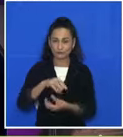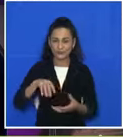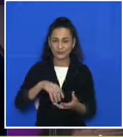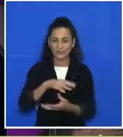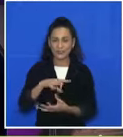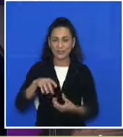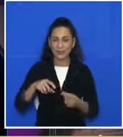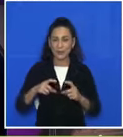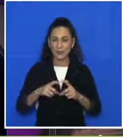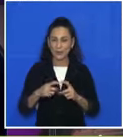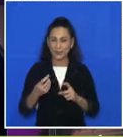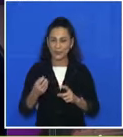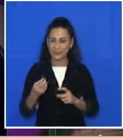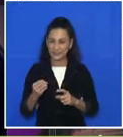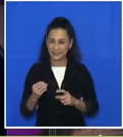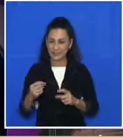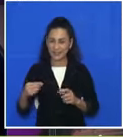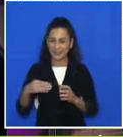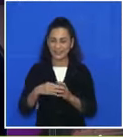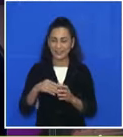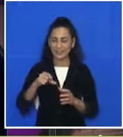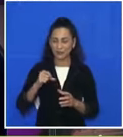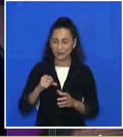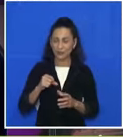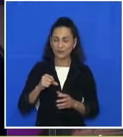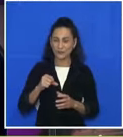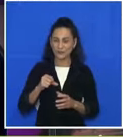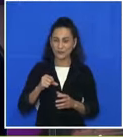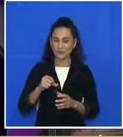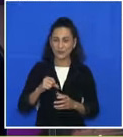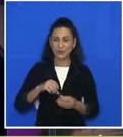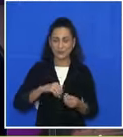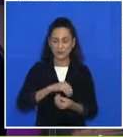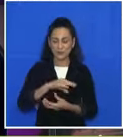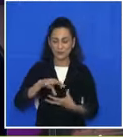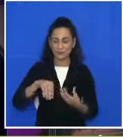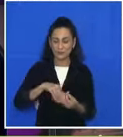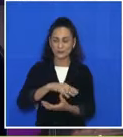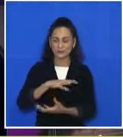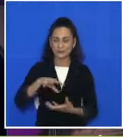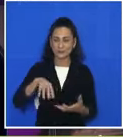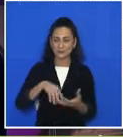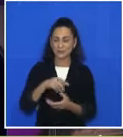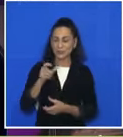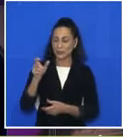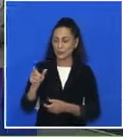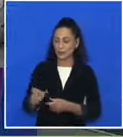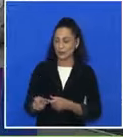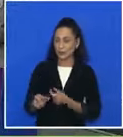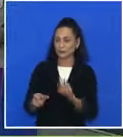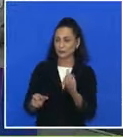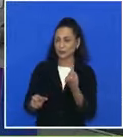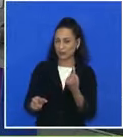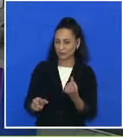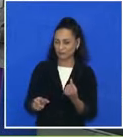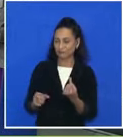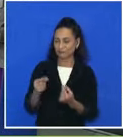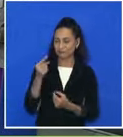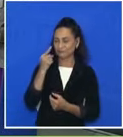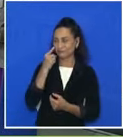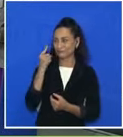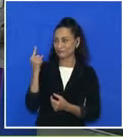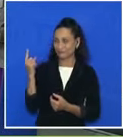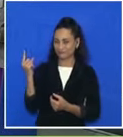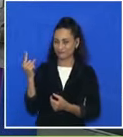girando e sendo embaralhadas, e vamos ter em breve a bola sorteada para a nossa coluna 1.